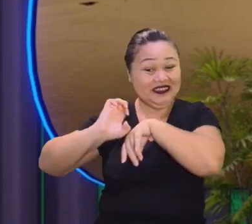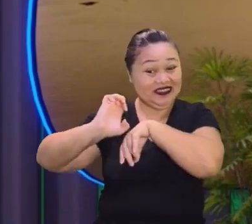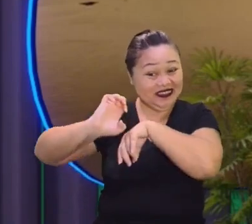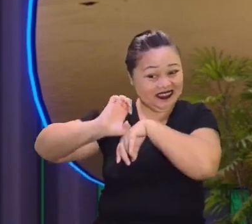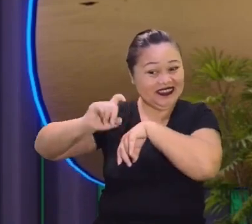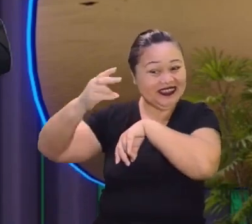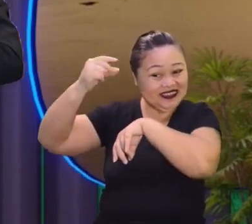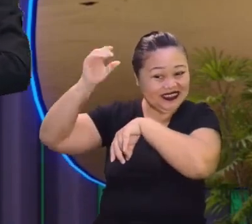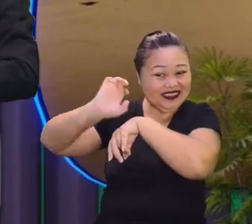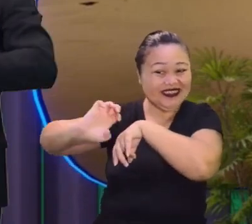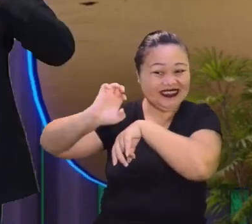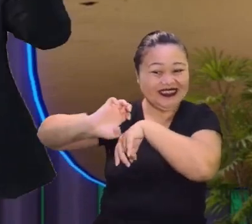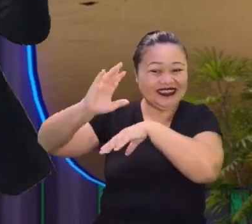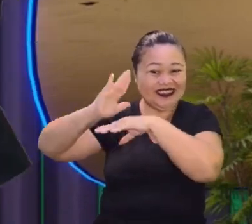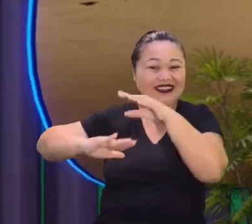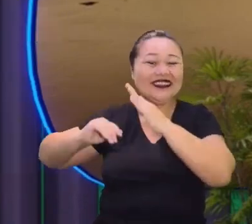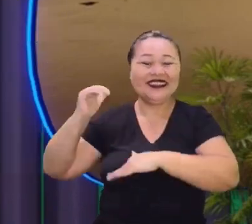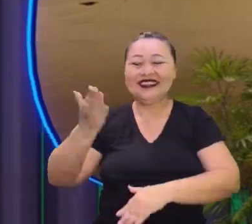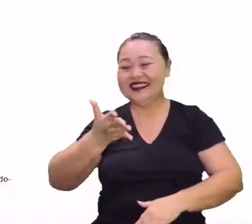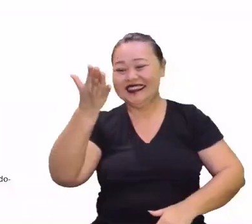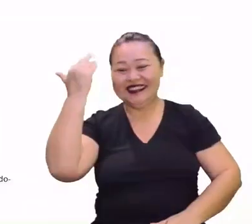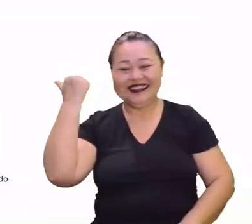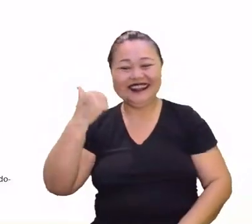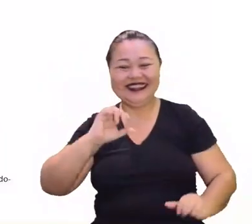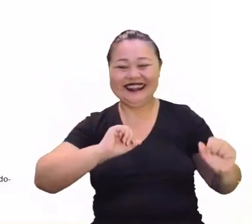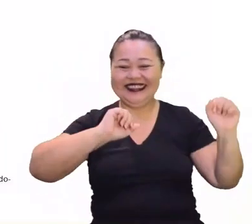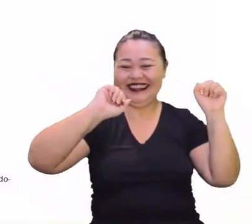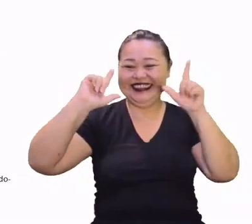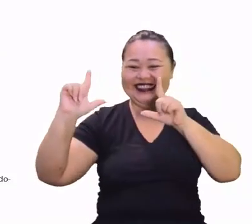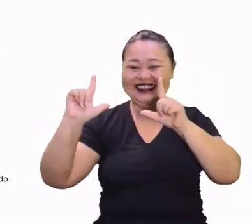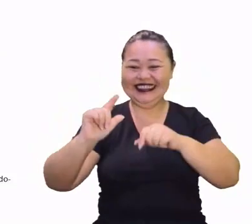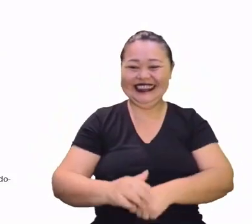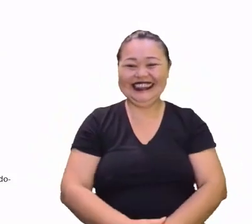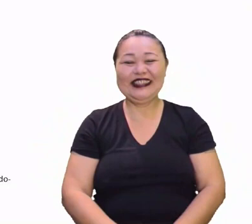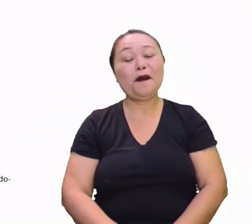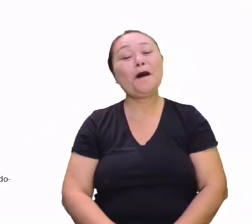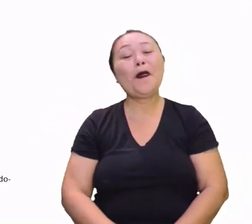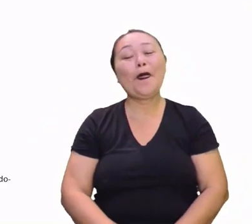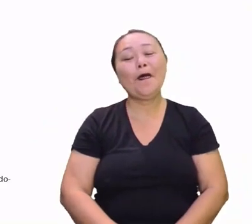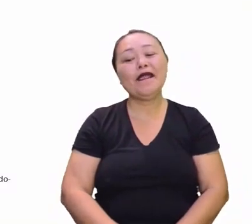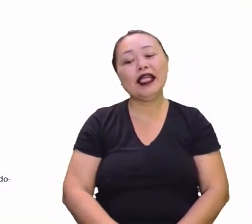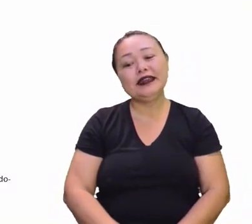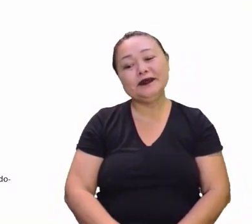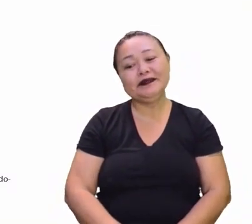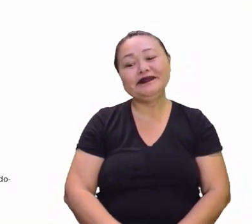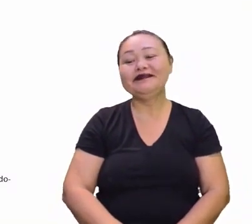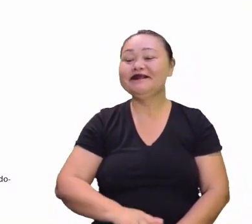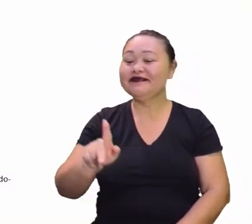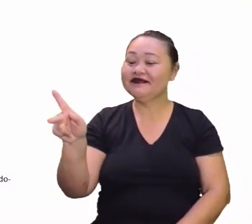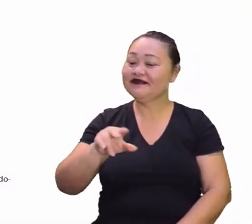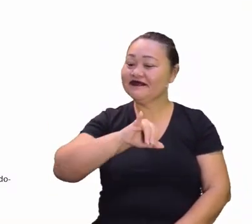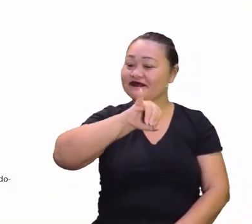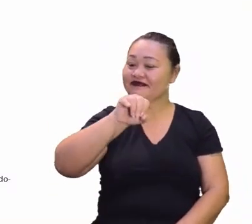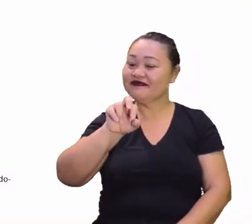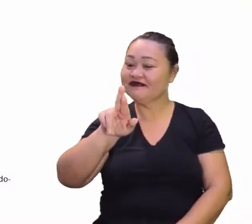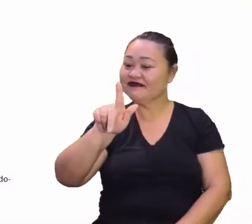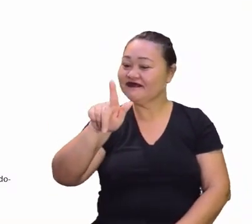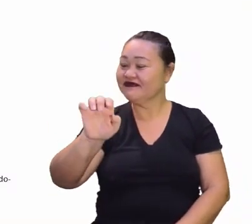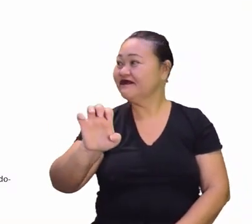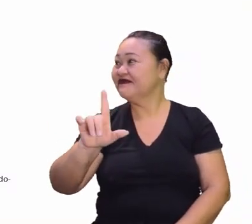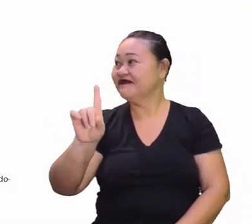muito tempo atrás. Vamos lá no quadro, meu diretor. Galera. Então, olha só, o professor Jorge, com as